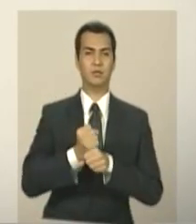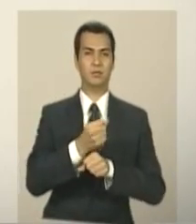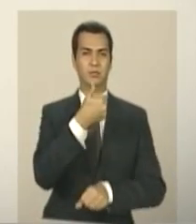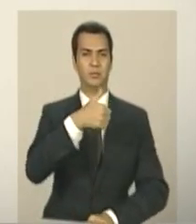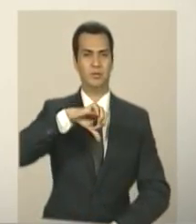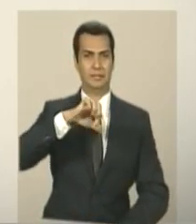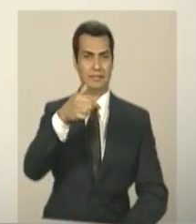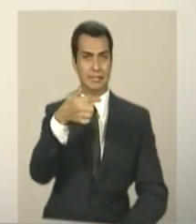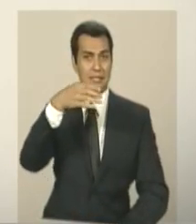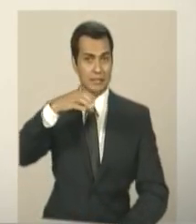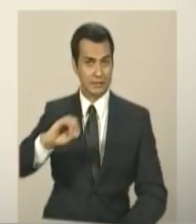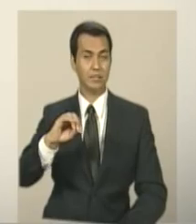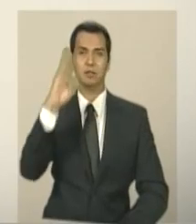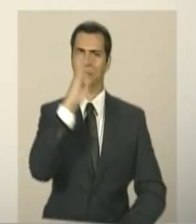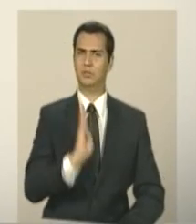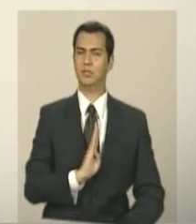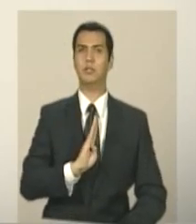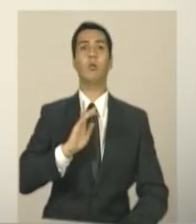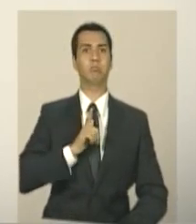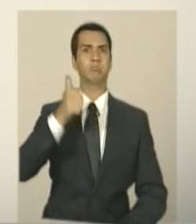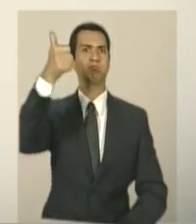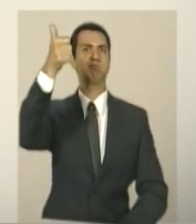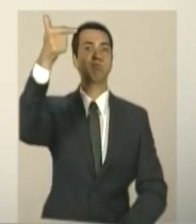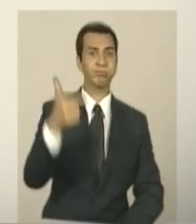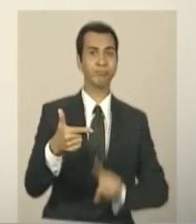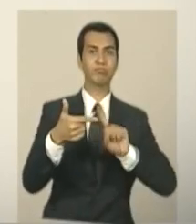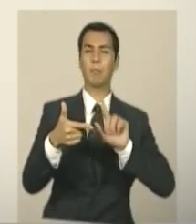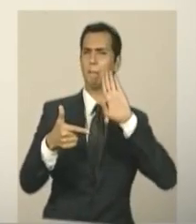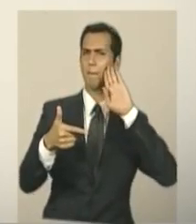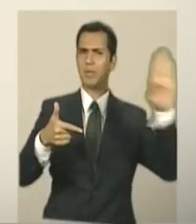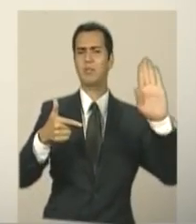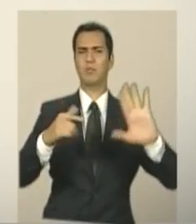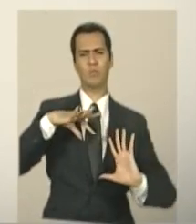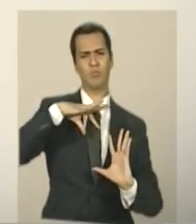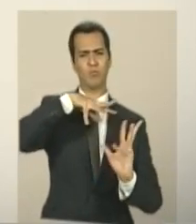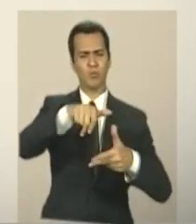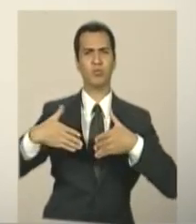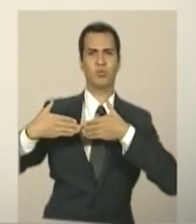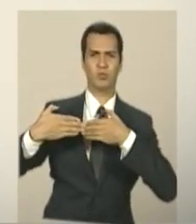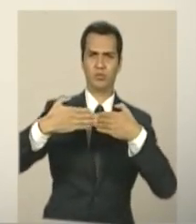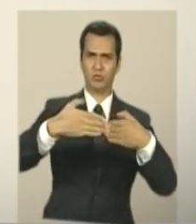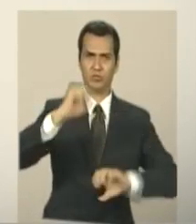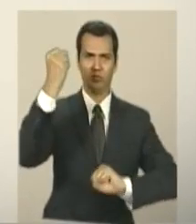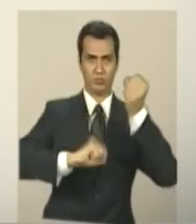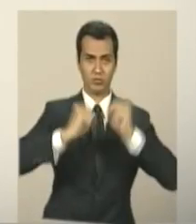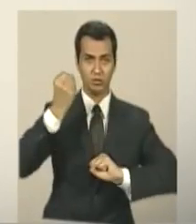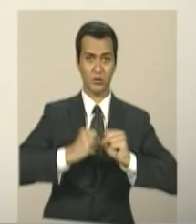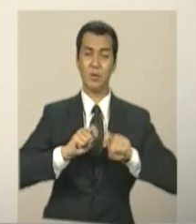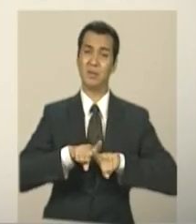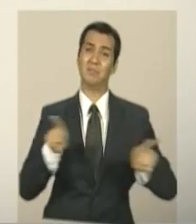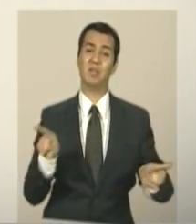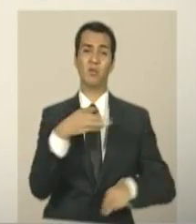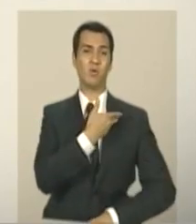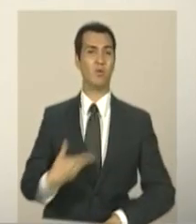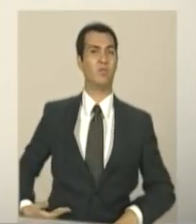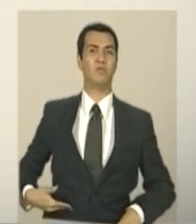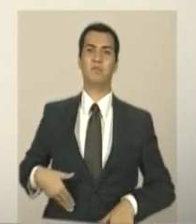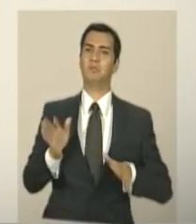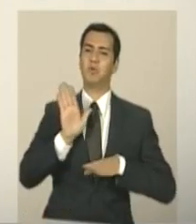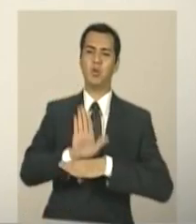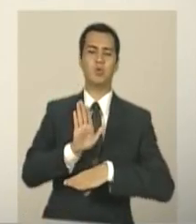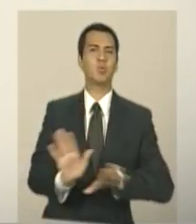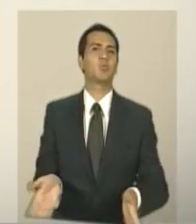70 o segundo maior parque naval do mundo mas por falta de estímulos do governo por falta de política